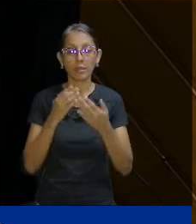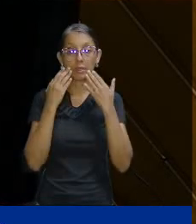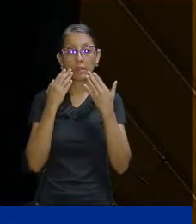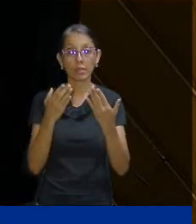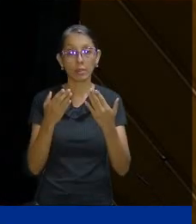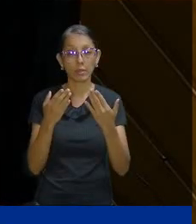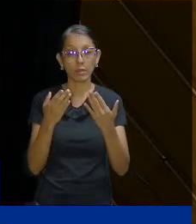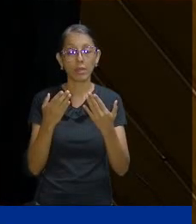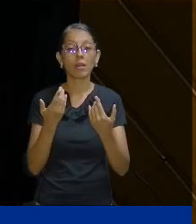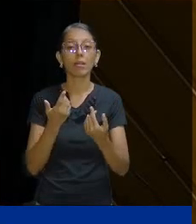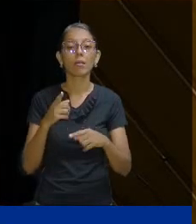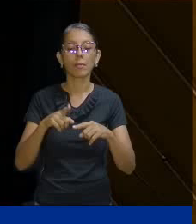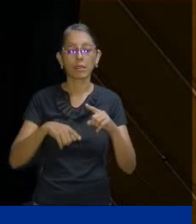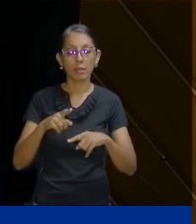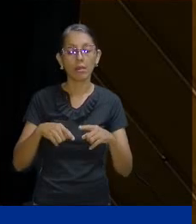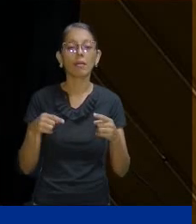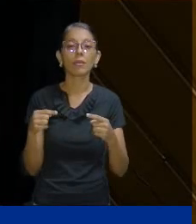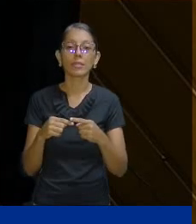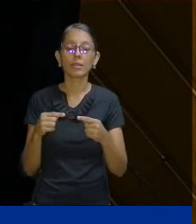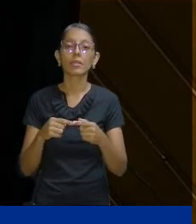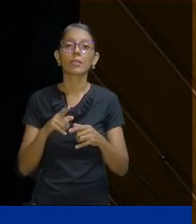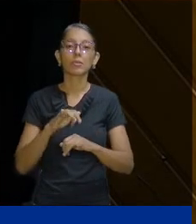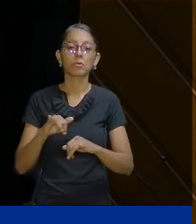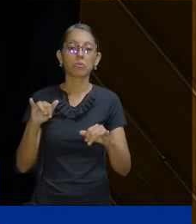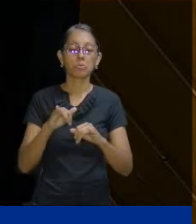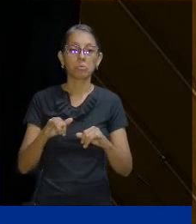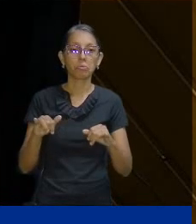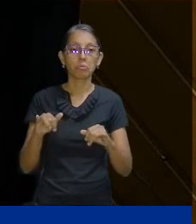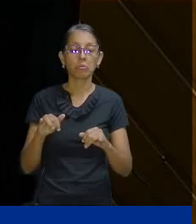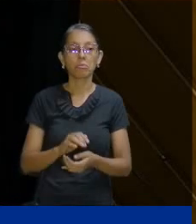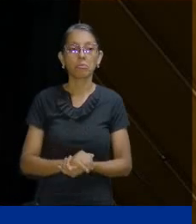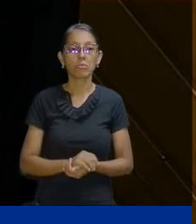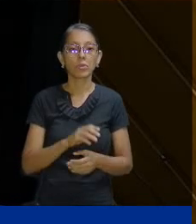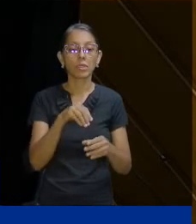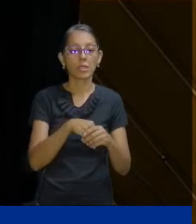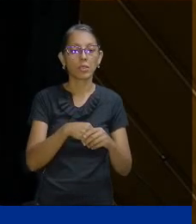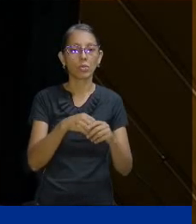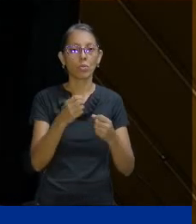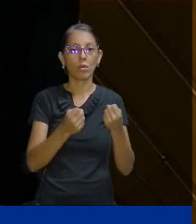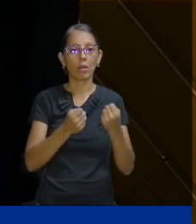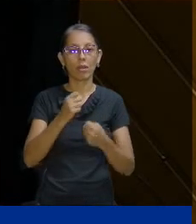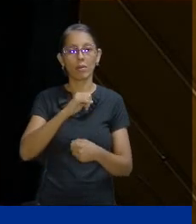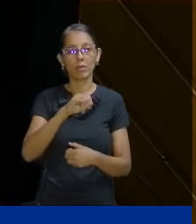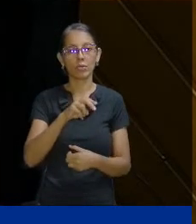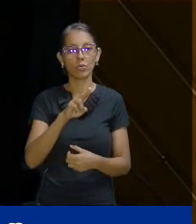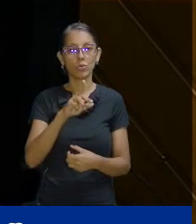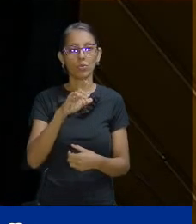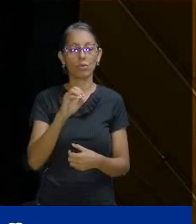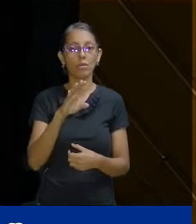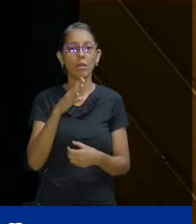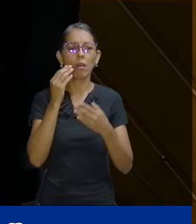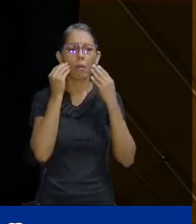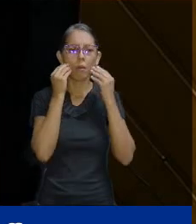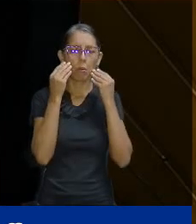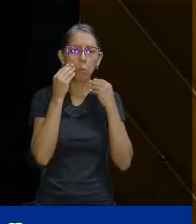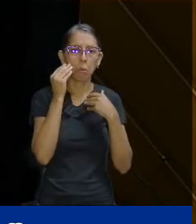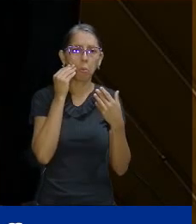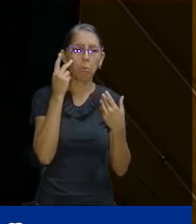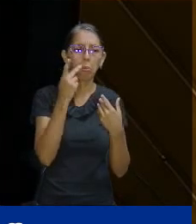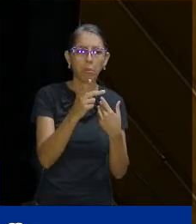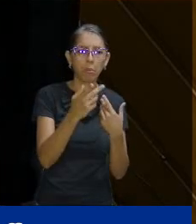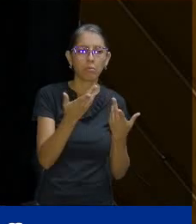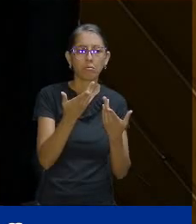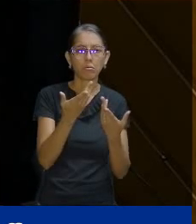no veículo de Júlio, sem prova de distribuição, não altera essa conclusão. O abuso de poder